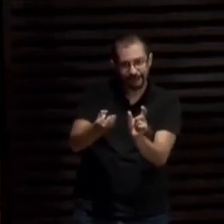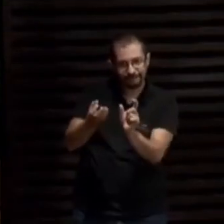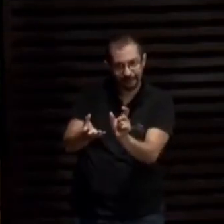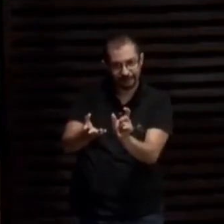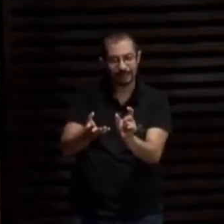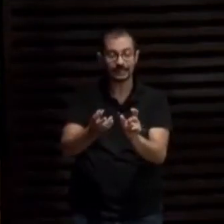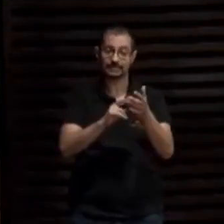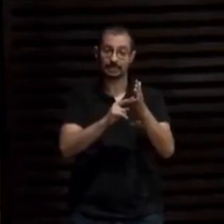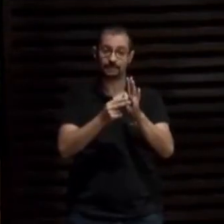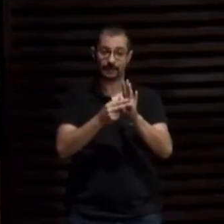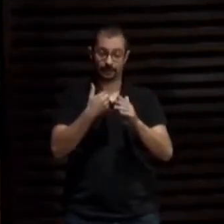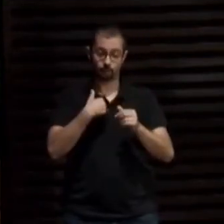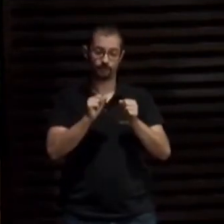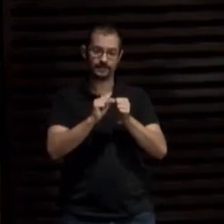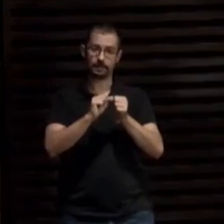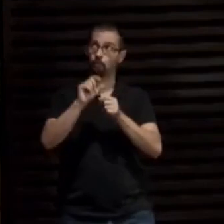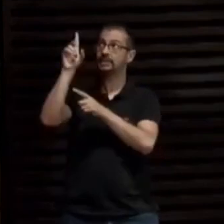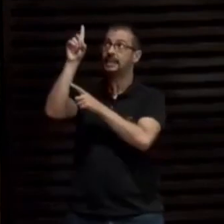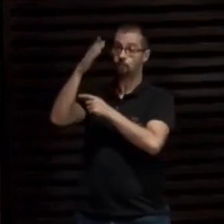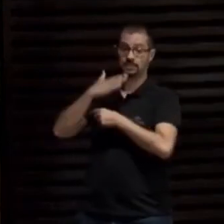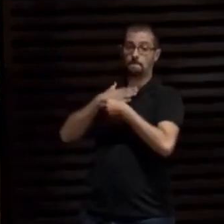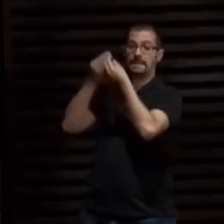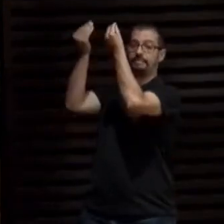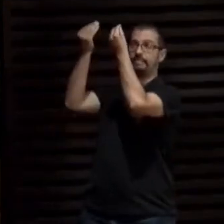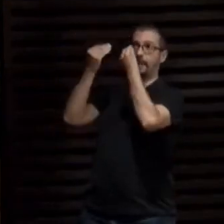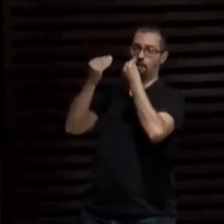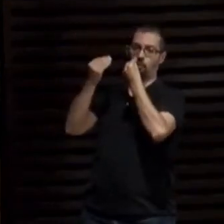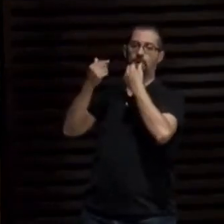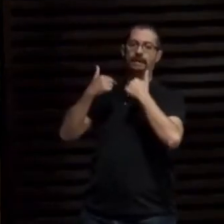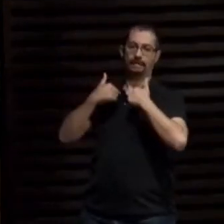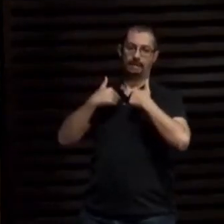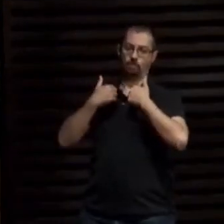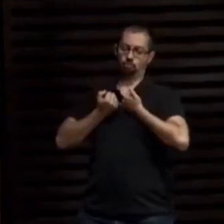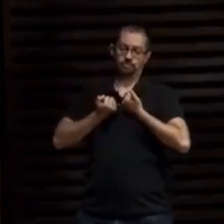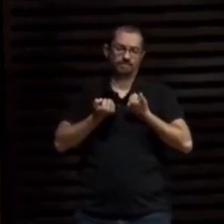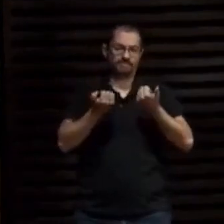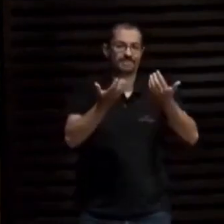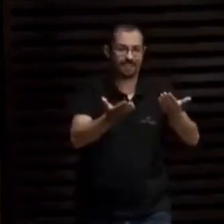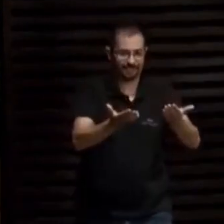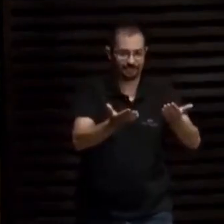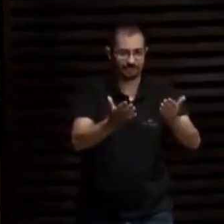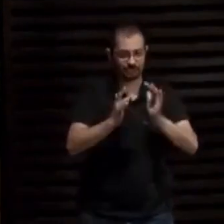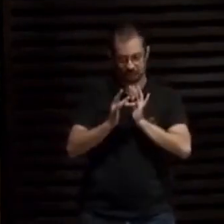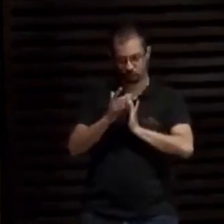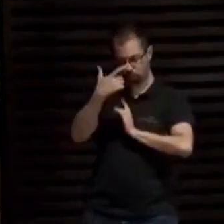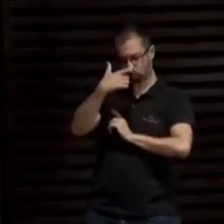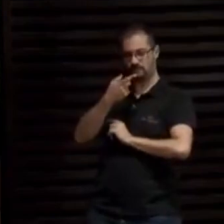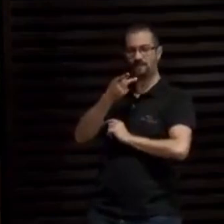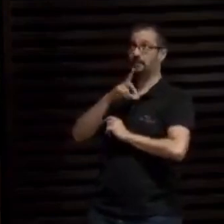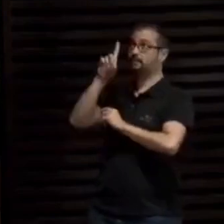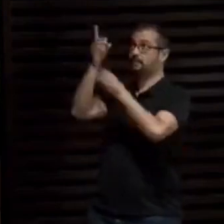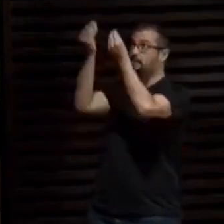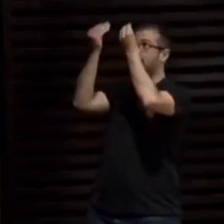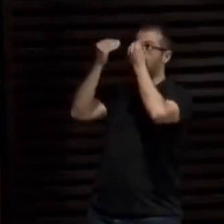deu, o que eu dei, o Senhor me deu, eu dei para eles. Veja bem esse verso